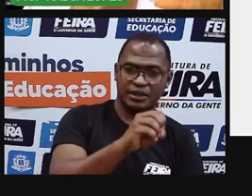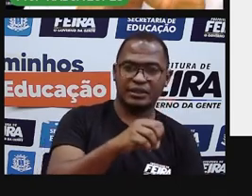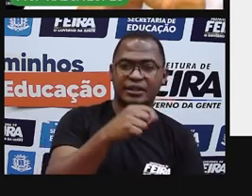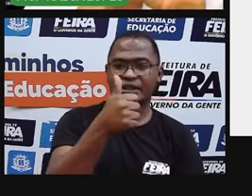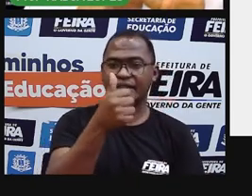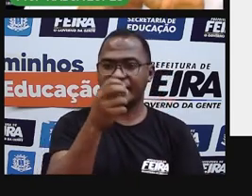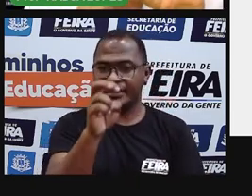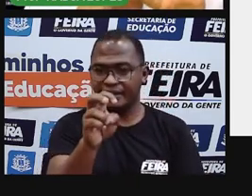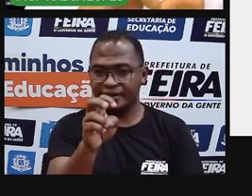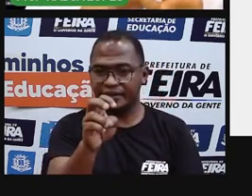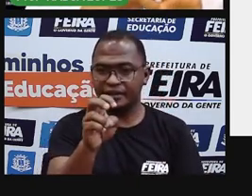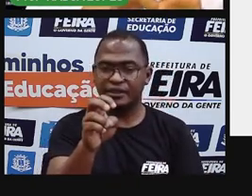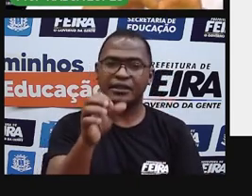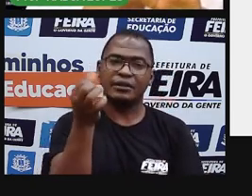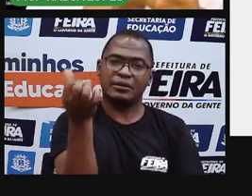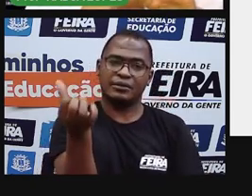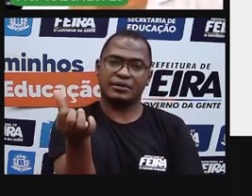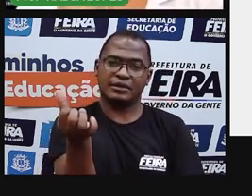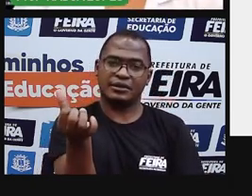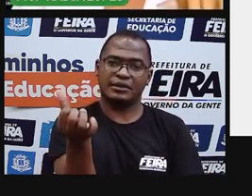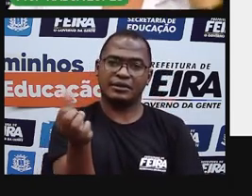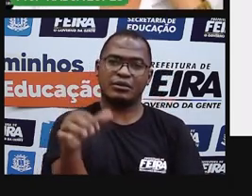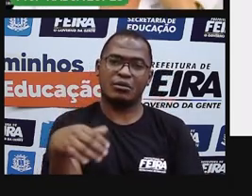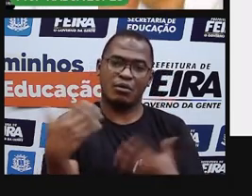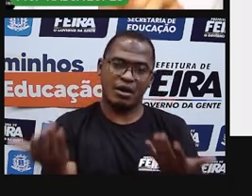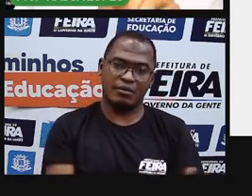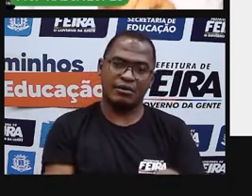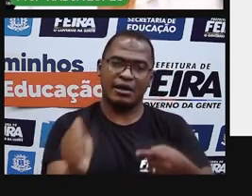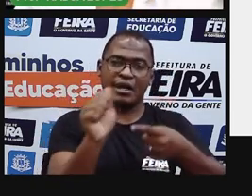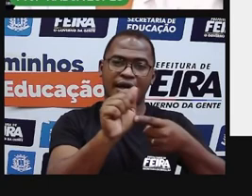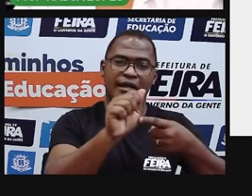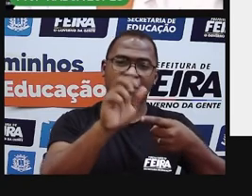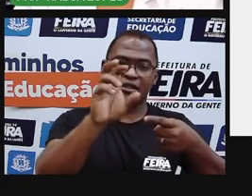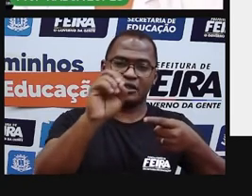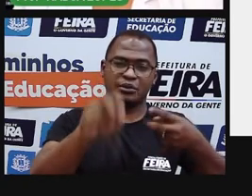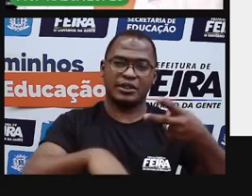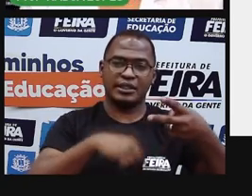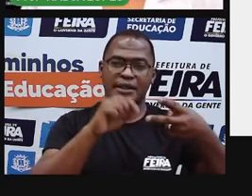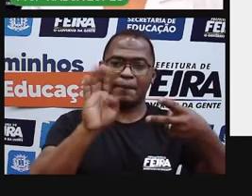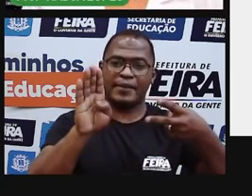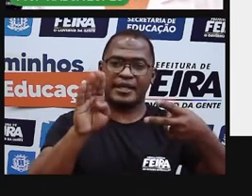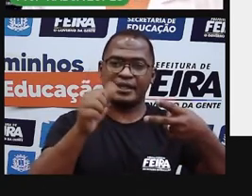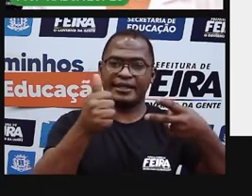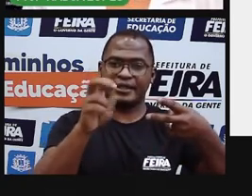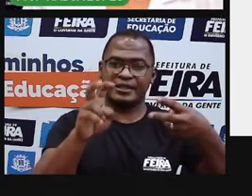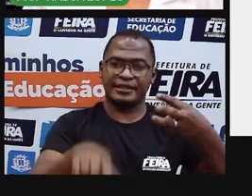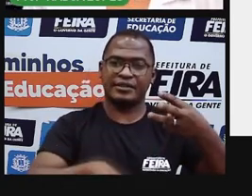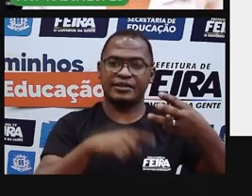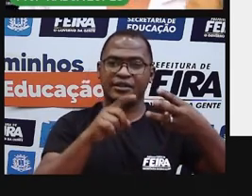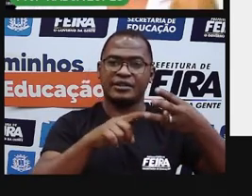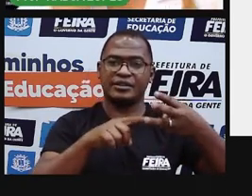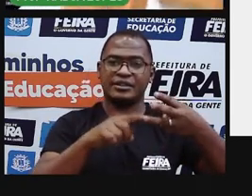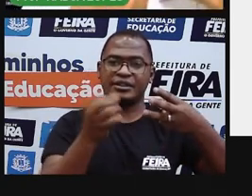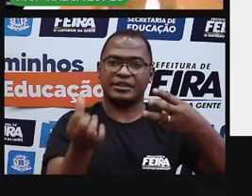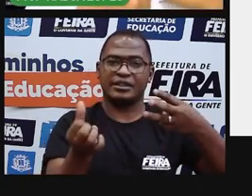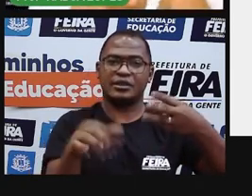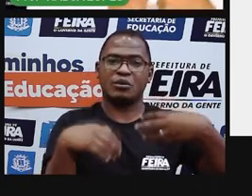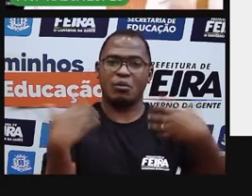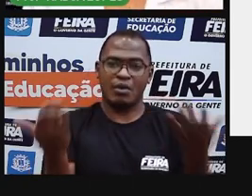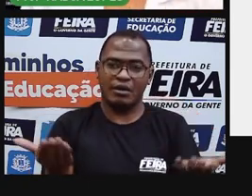4 dezenas 40 5 dezenas é o 50 é